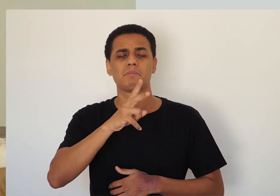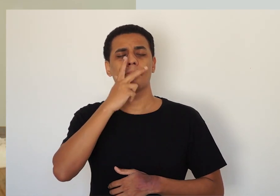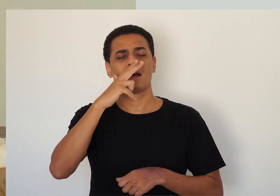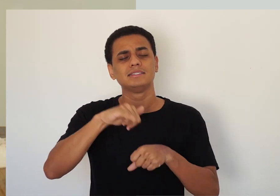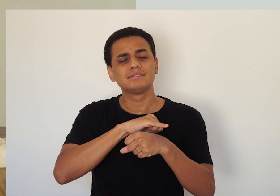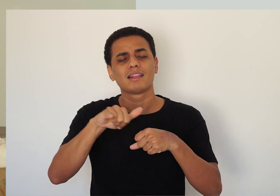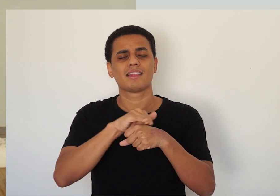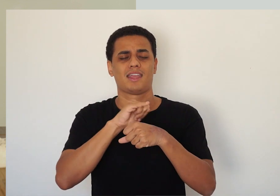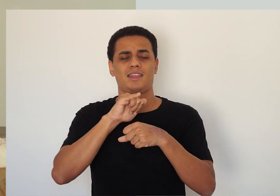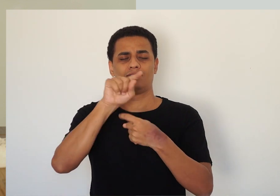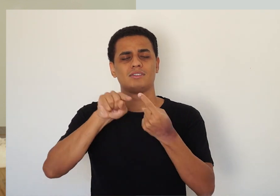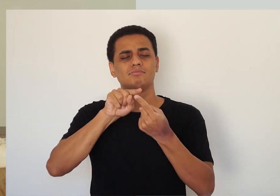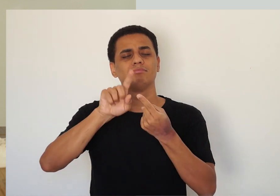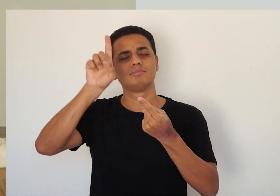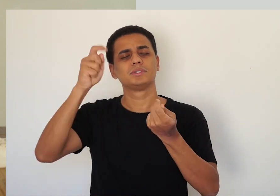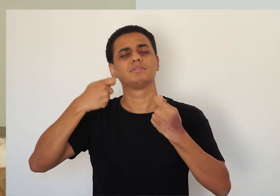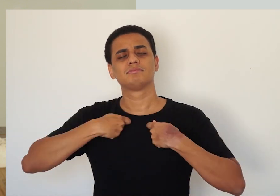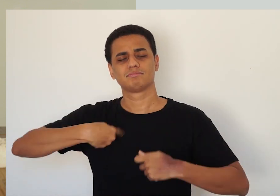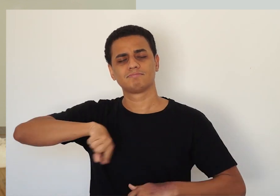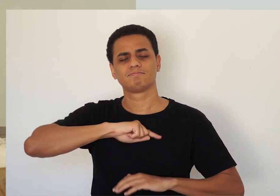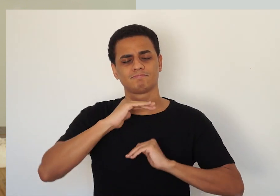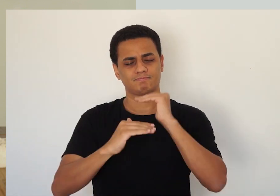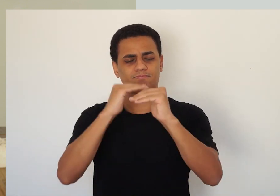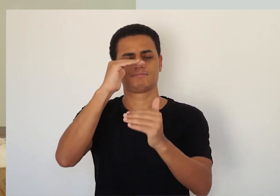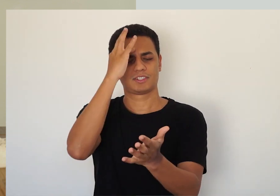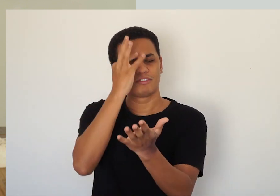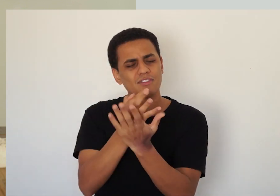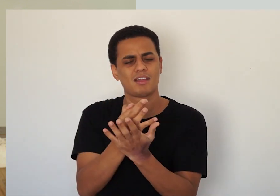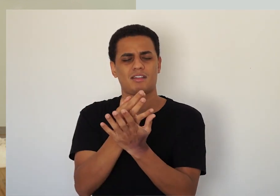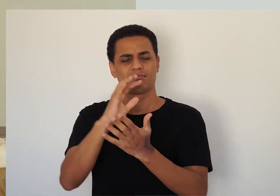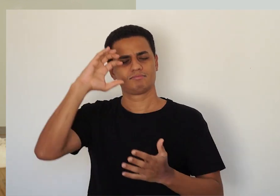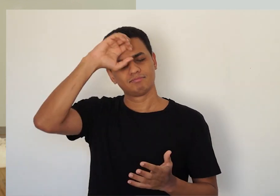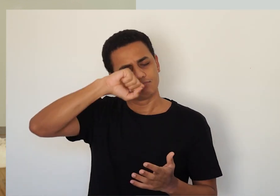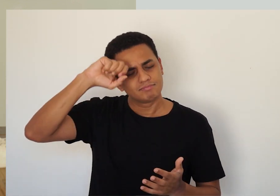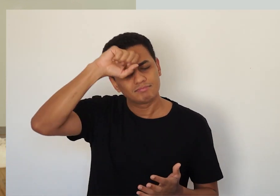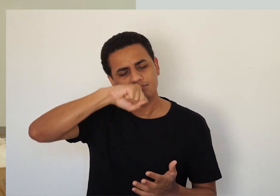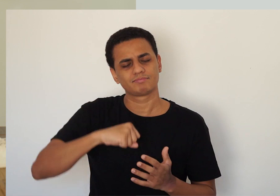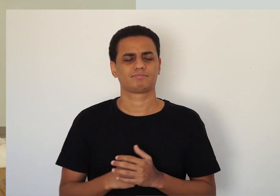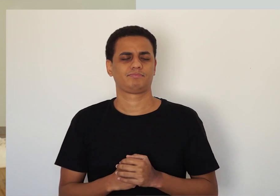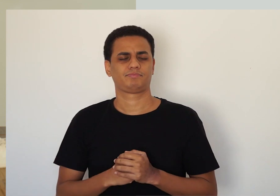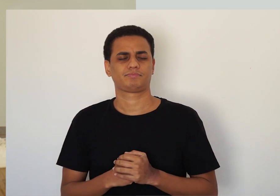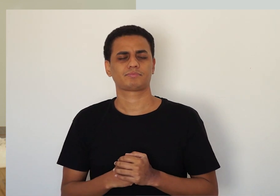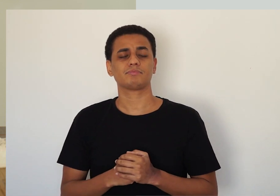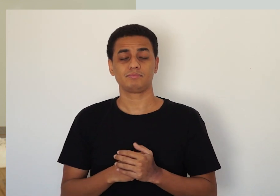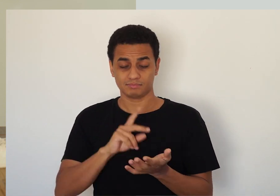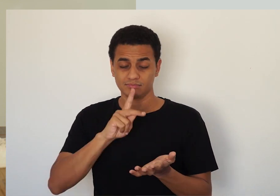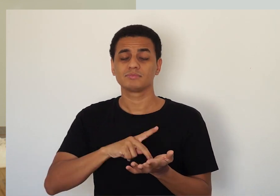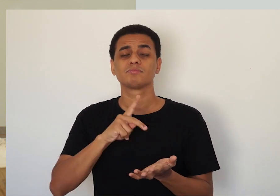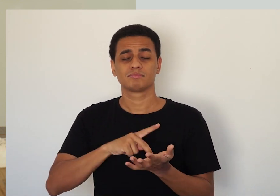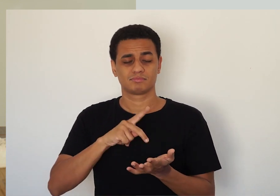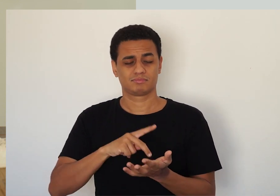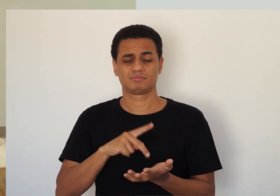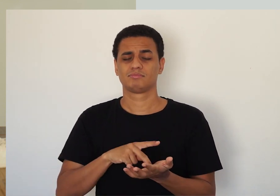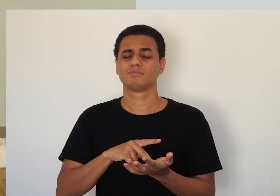uma estratégia tua para que eu cresça e amadureça na minha fé, no conhecimento do Senhor. E